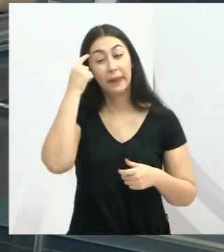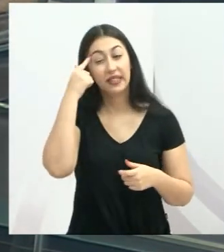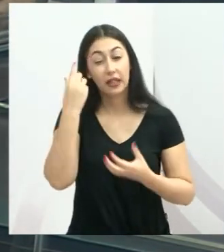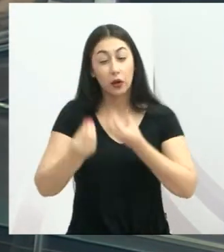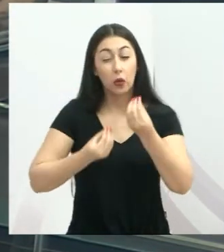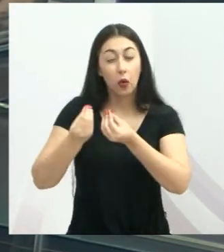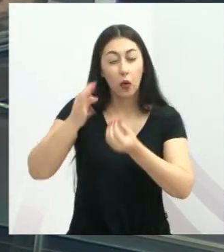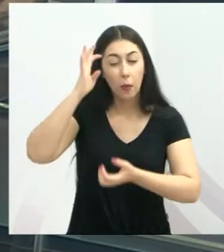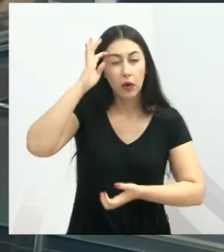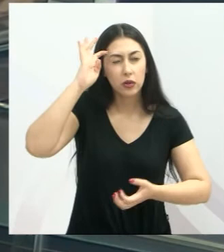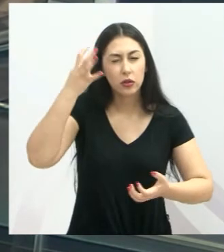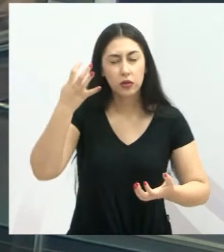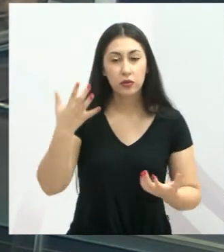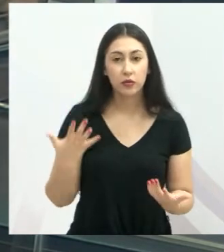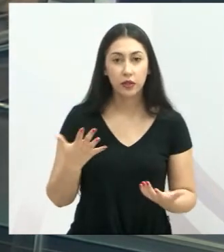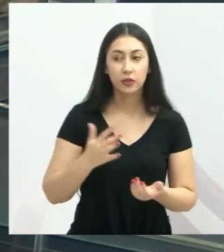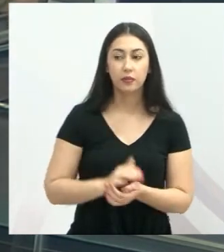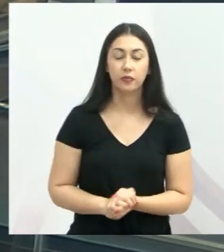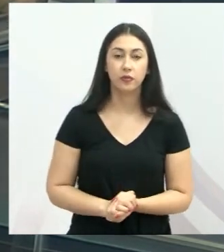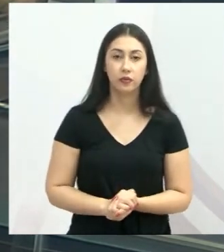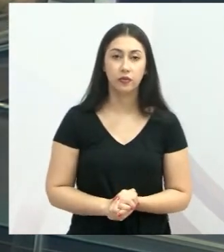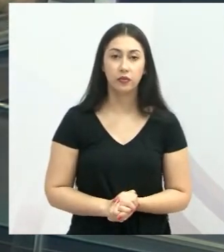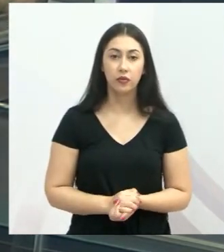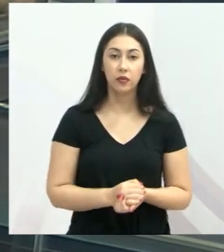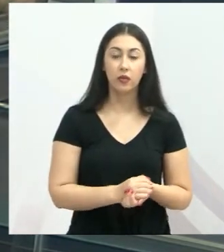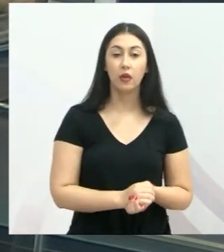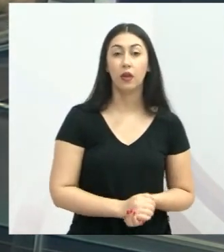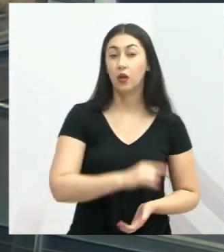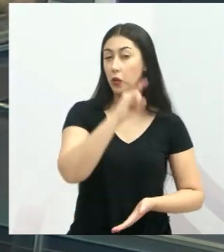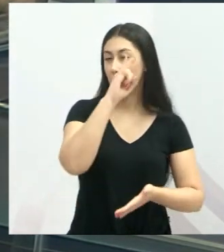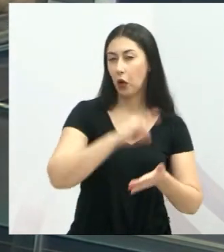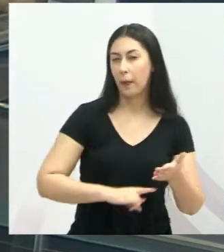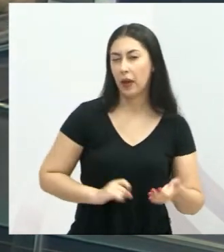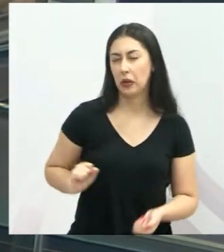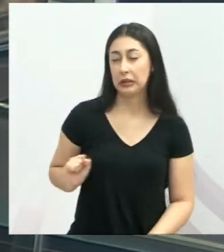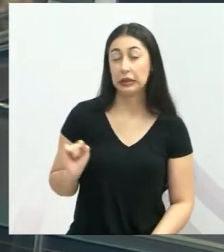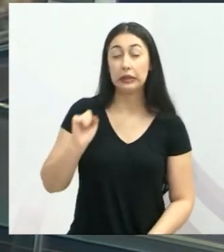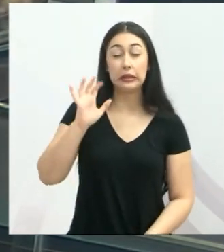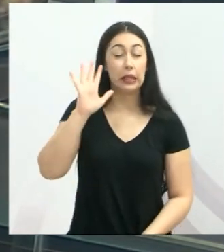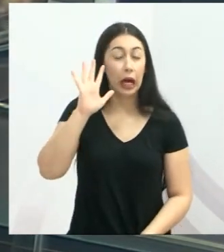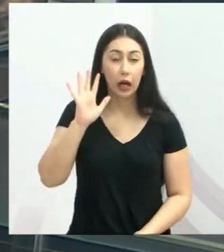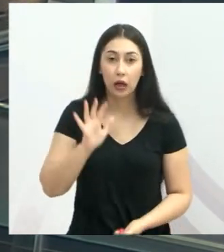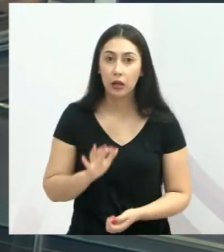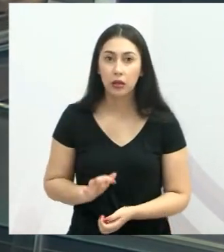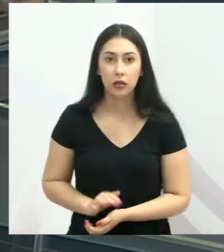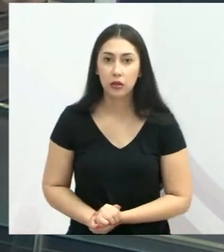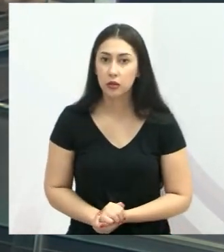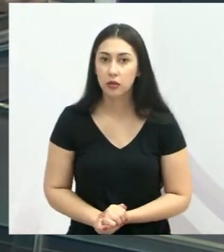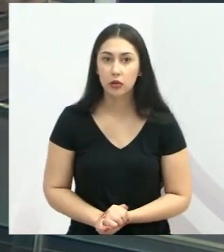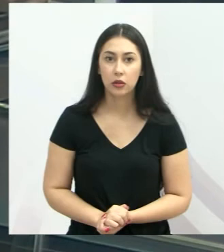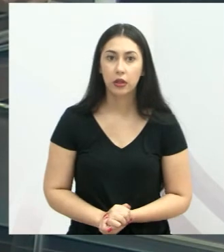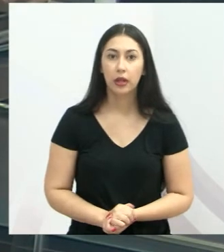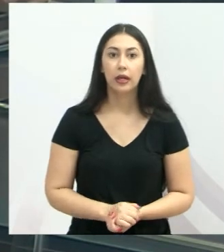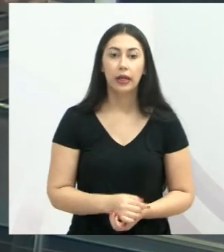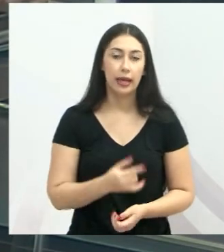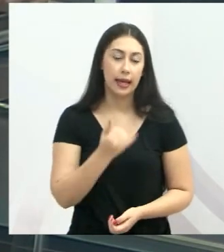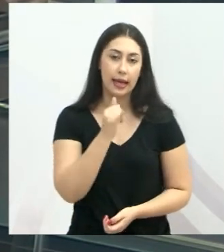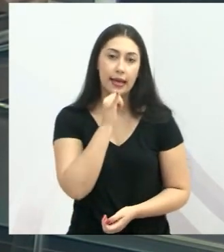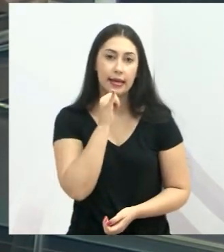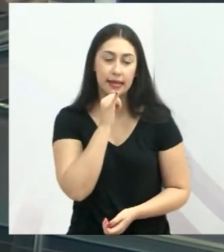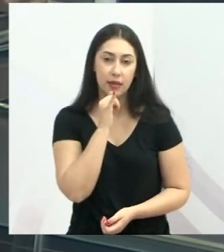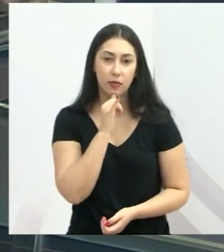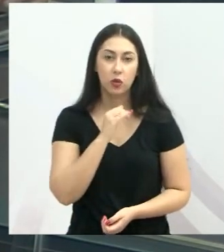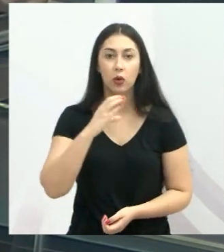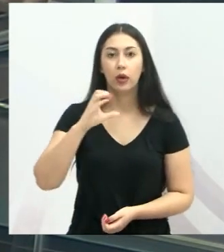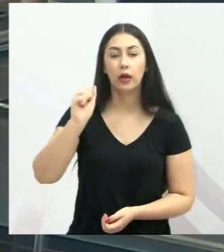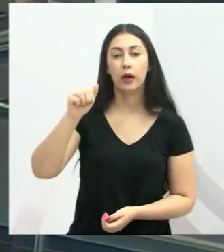que estamos vendo. Contratos milionários, Caminho de Damasco já foi citado aqui, com várias denúncias. Então temos que